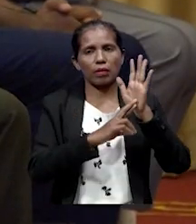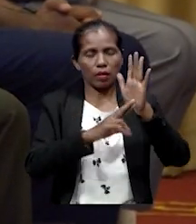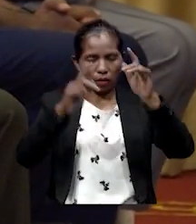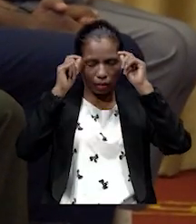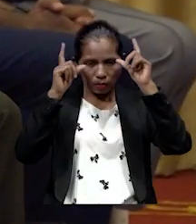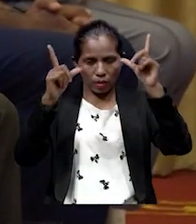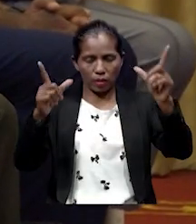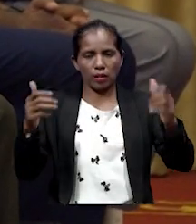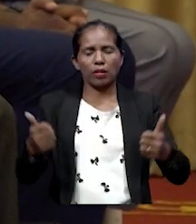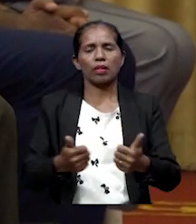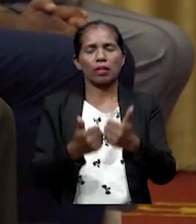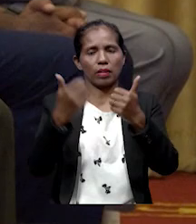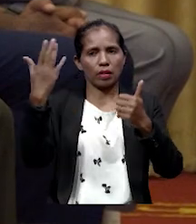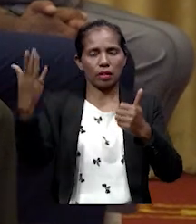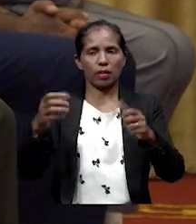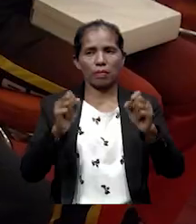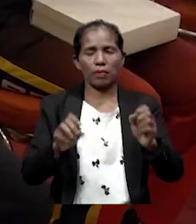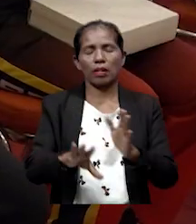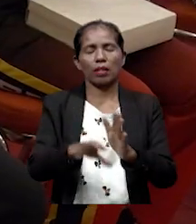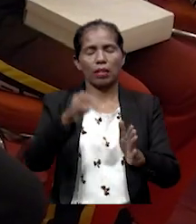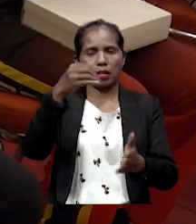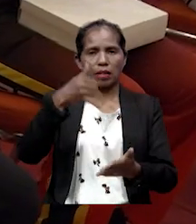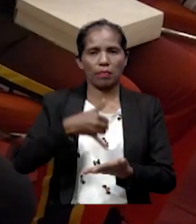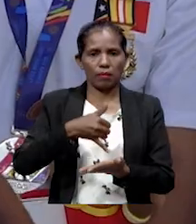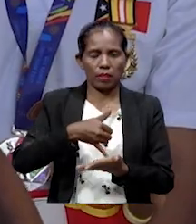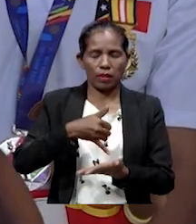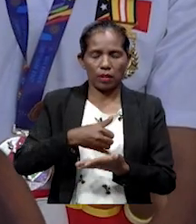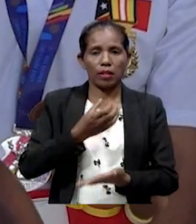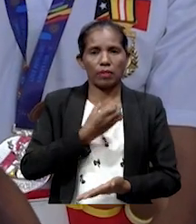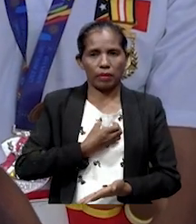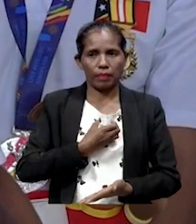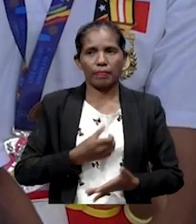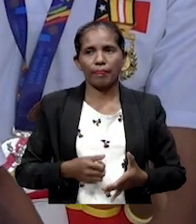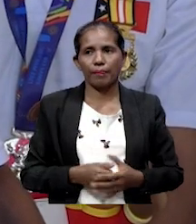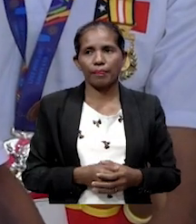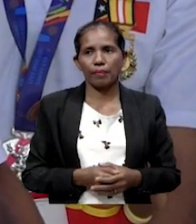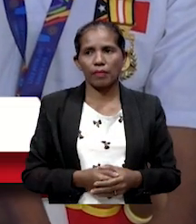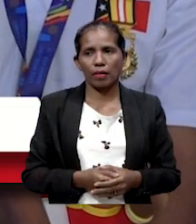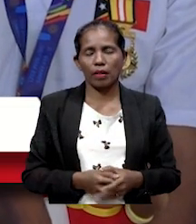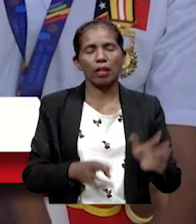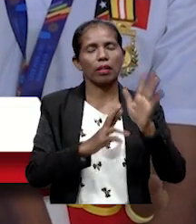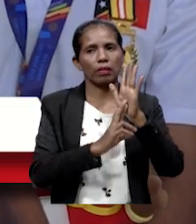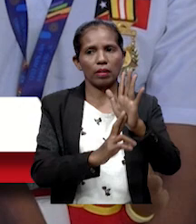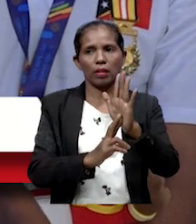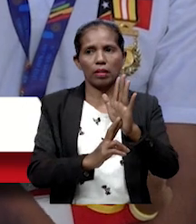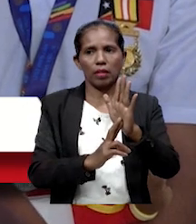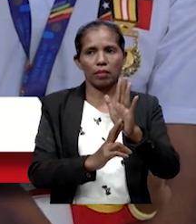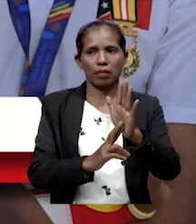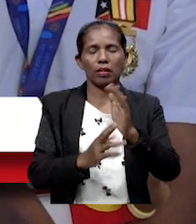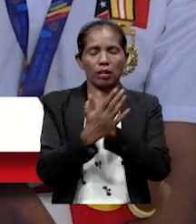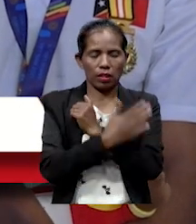Timor-Leste e jogo SEA Games não consegue retar medalha. Orgulho Sira representa a